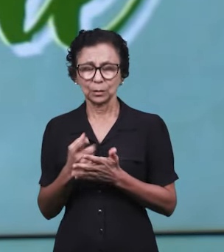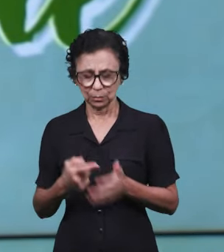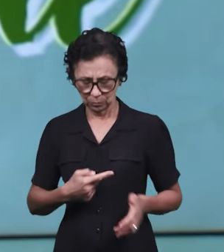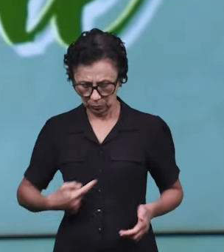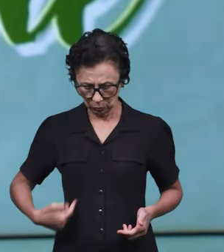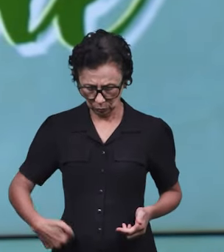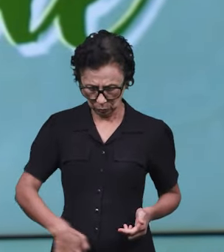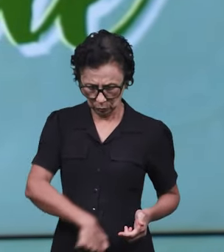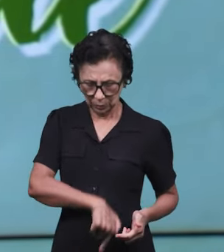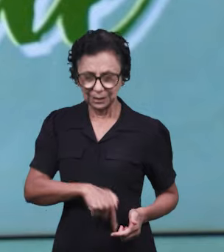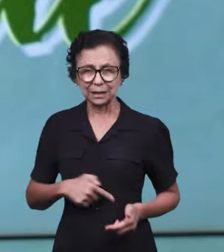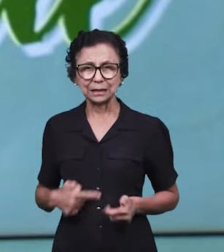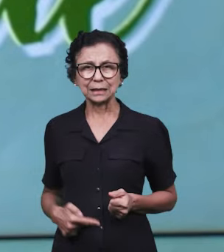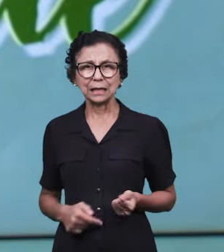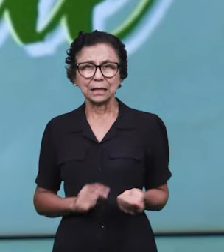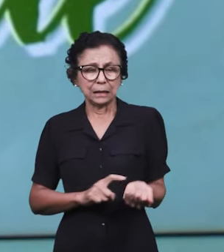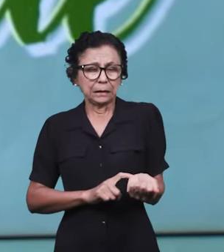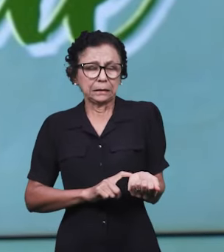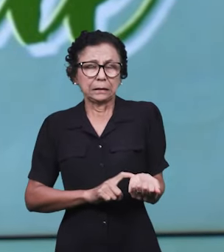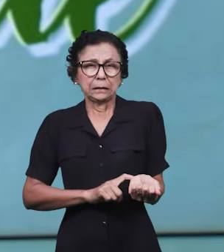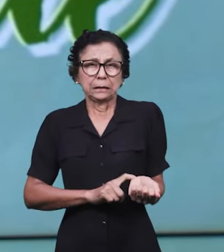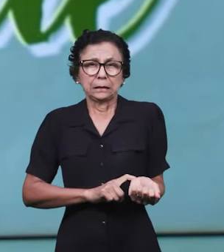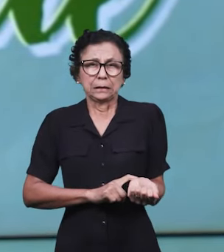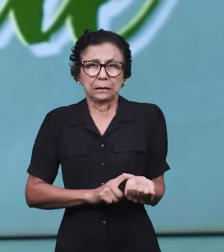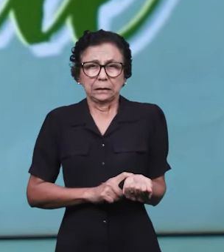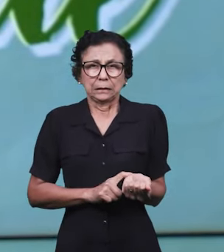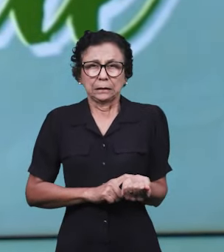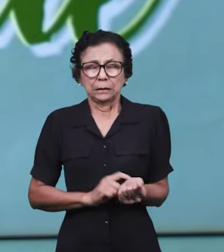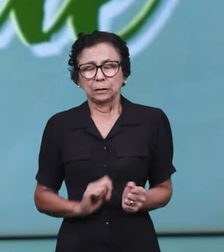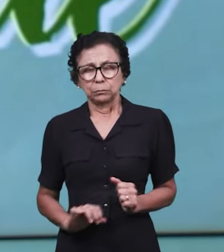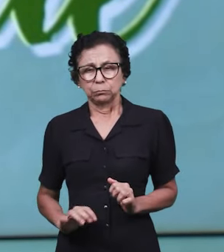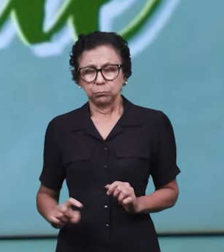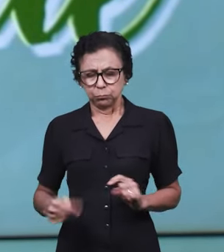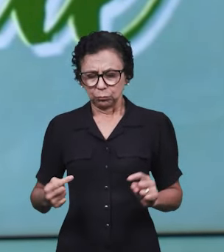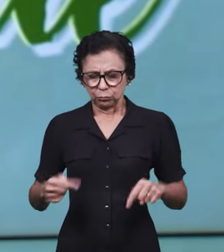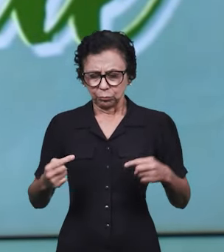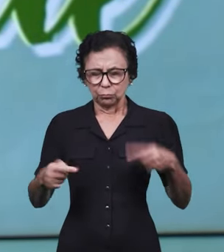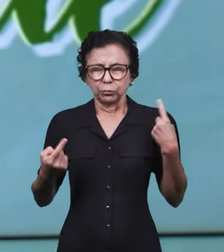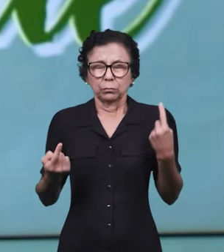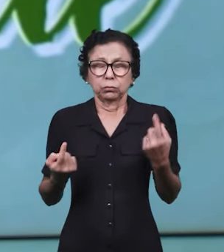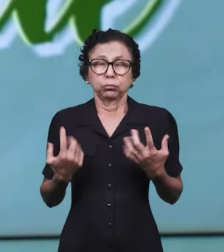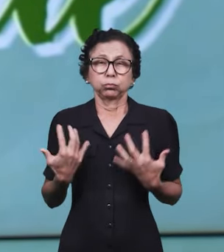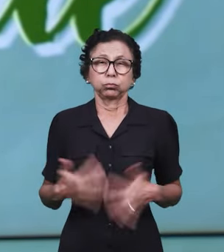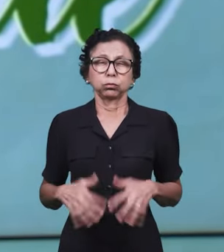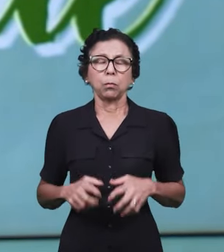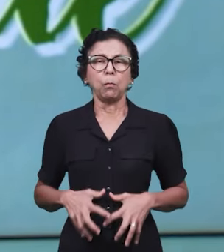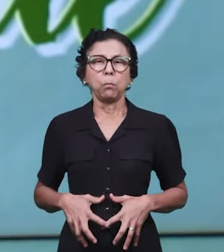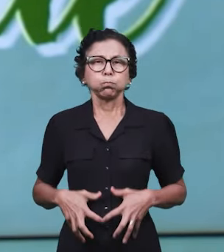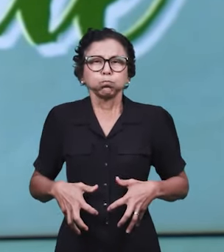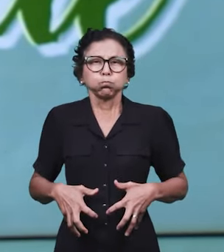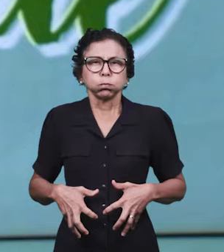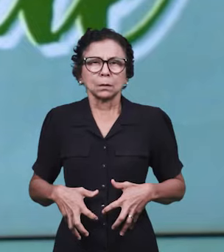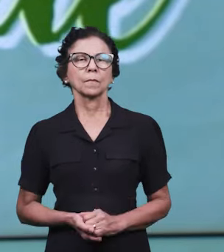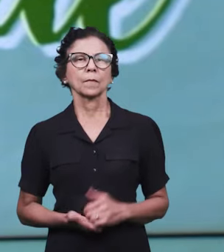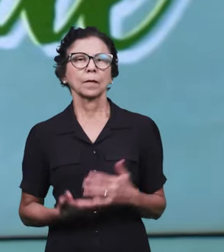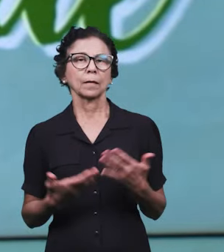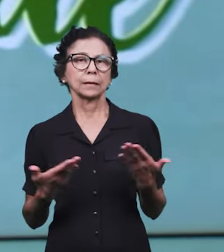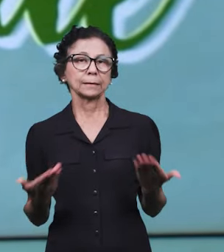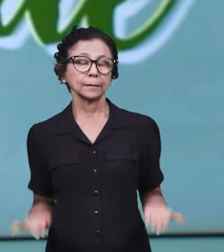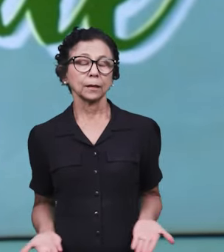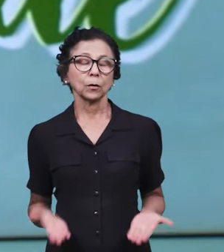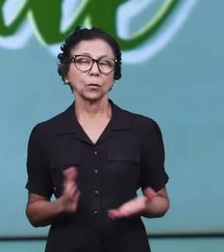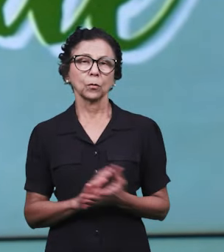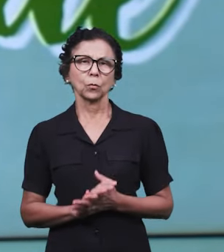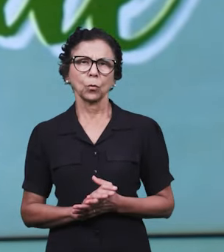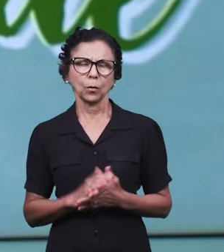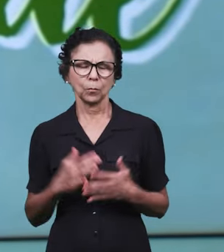um processo de irritação, promovendo uma série de desconfortos abdominais. Com essa incapacidade do organismo,